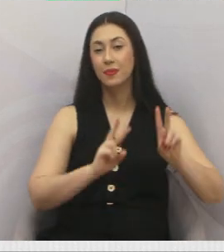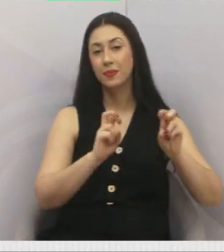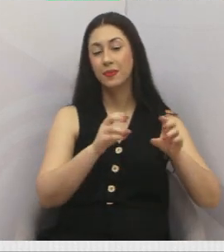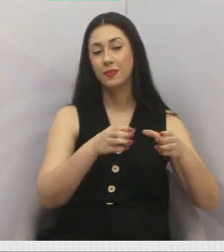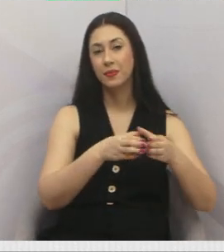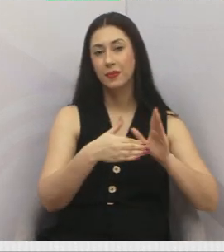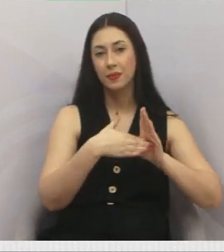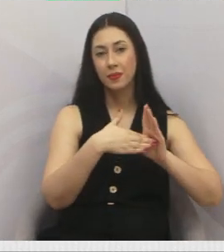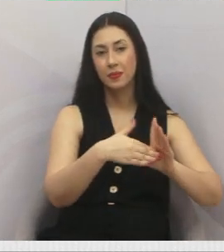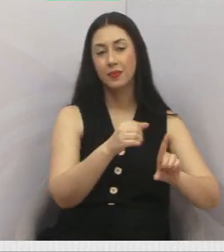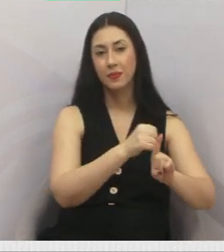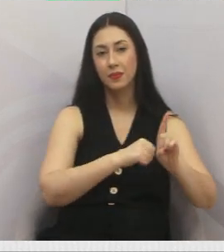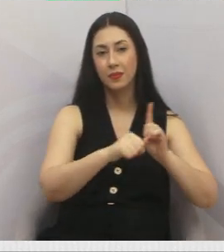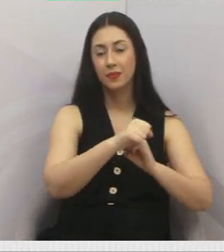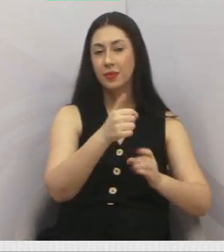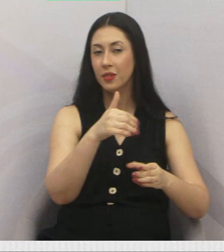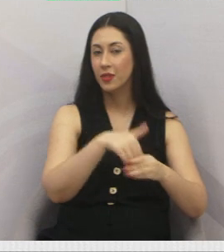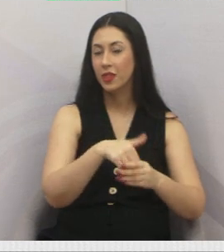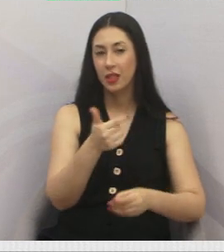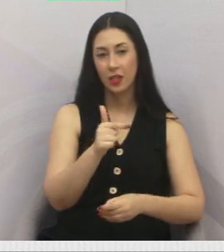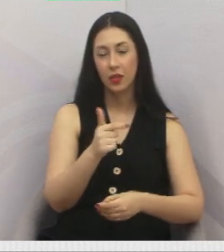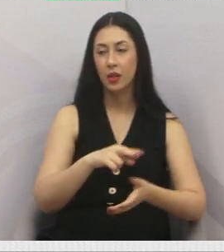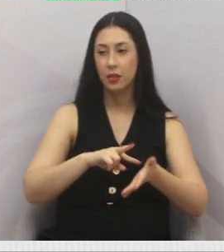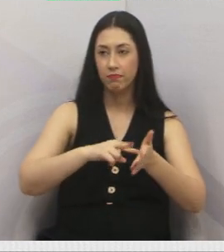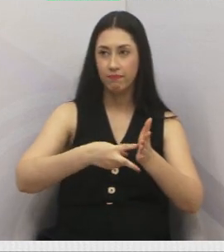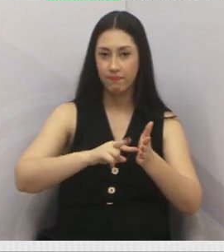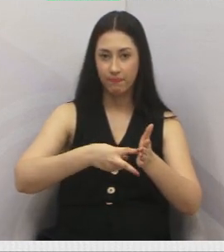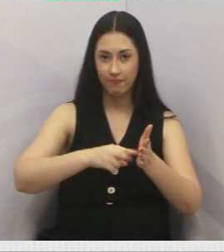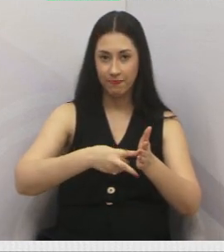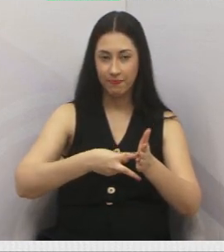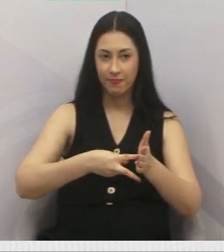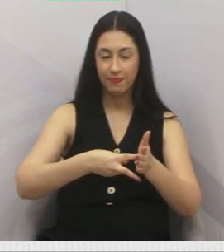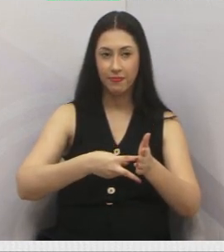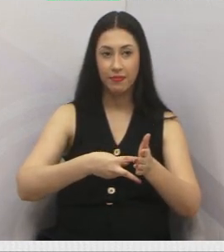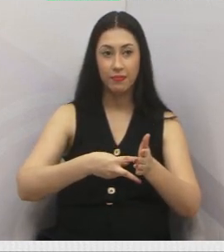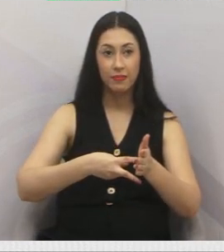Segmento Movimentos Populares, voto em branco. Segmento Entidades de Classe Sindical.